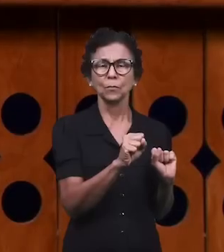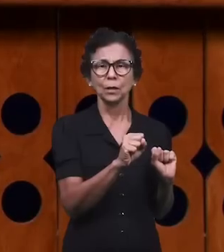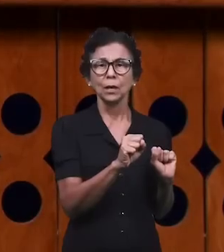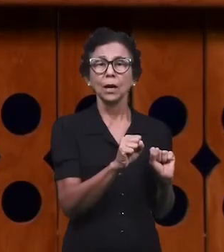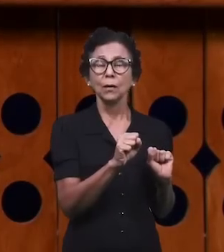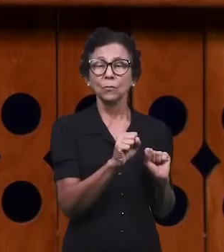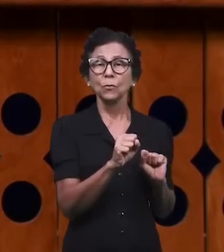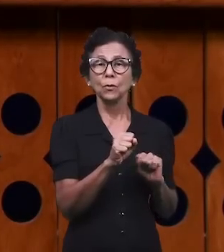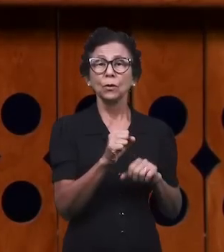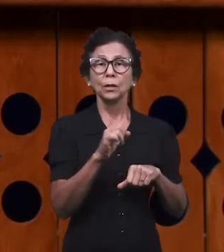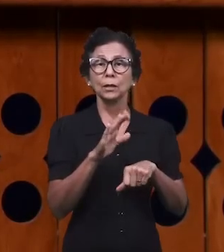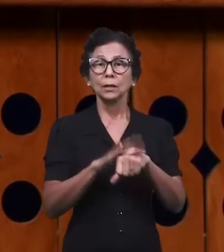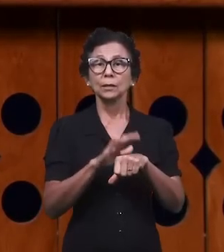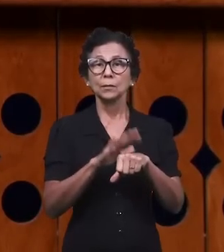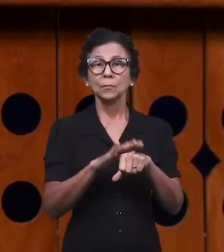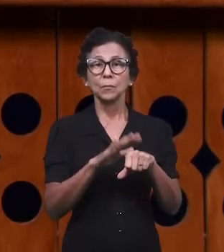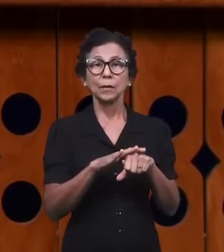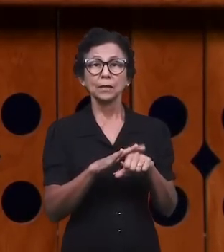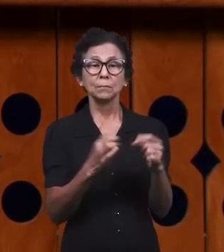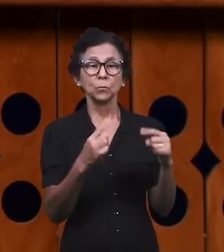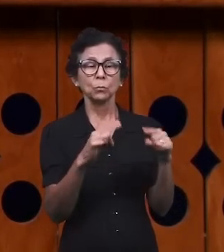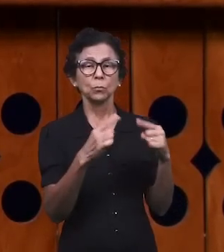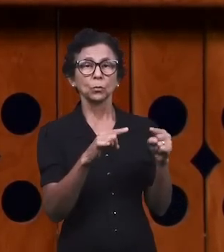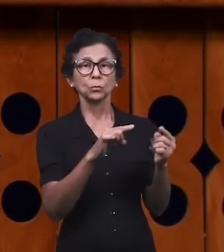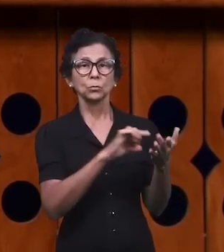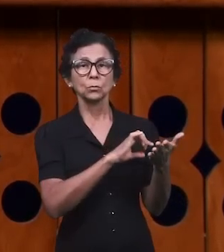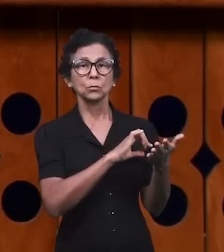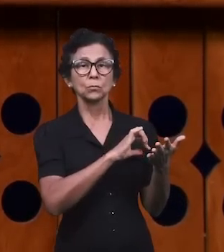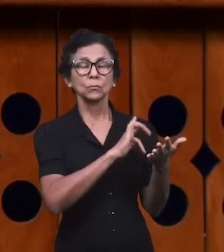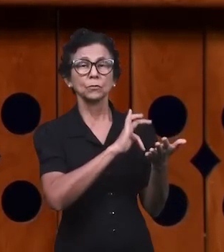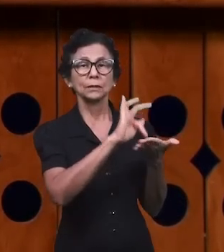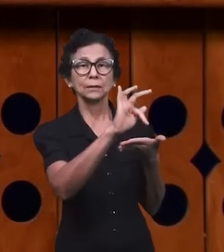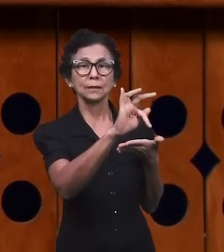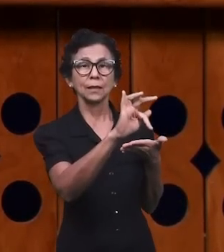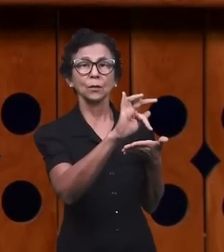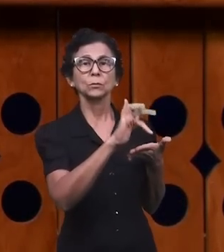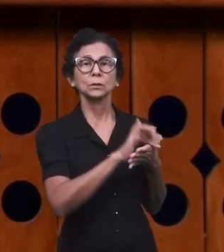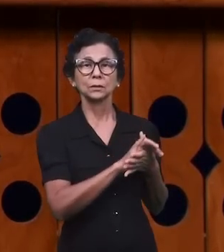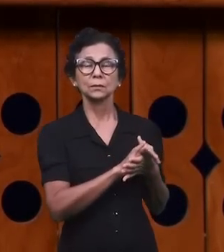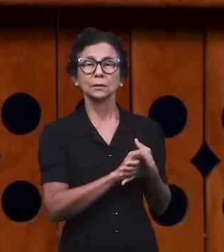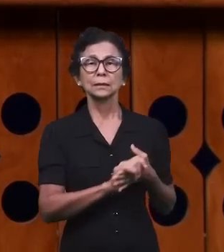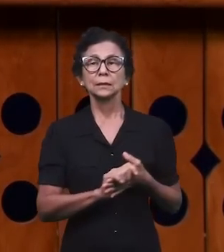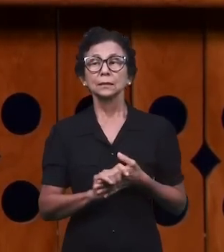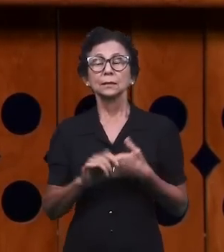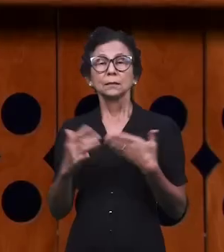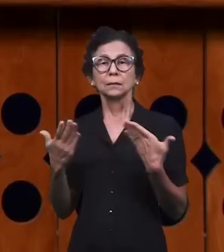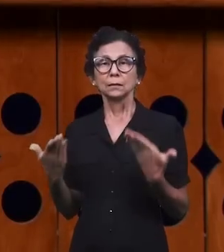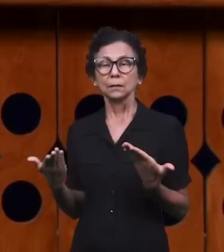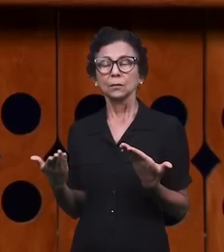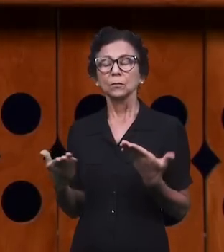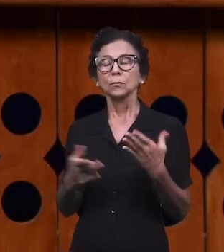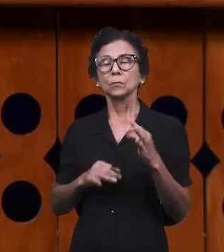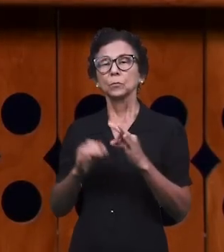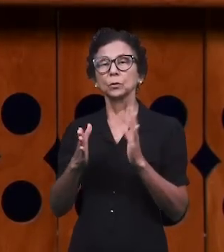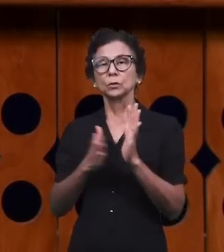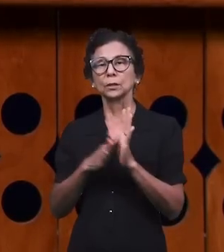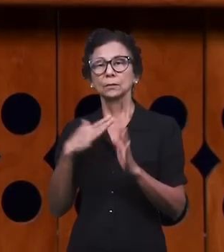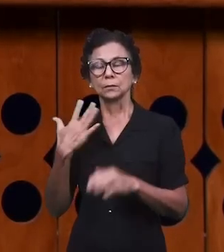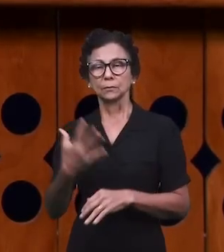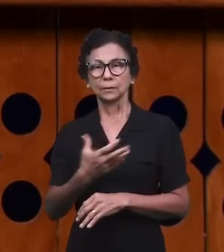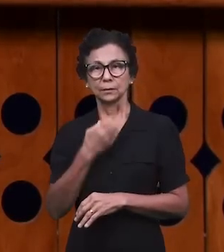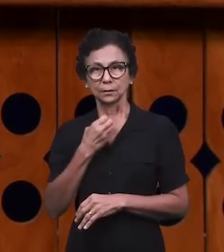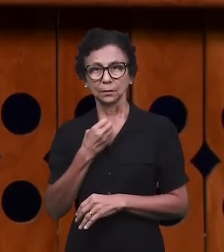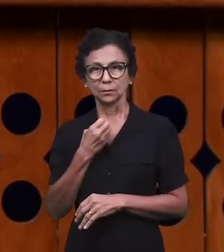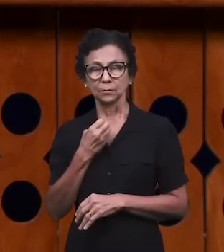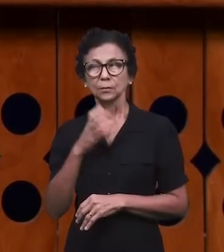contra os filisteus. Era Deus que estava fazendo aquilo. Então, a execução do projeto de Deus, ela